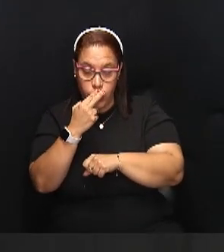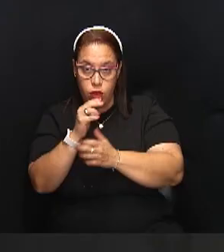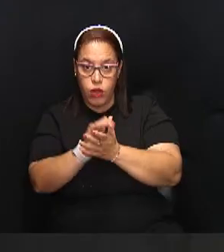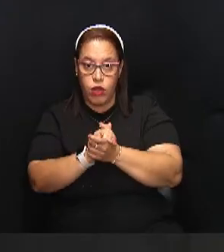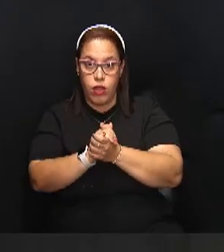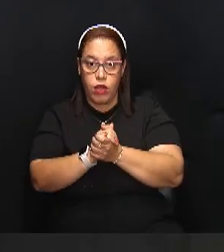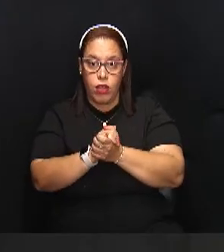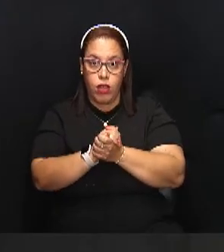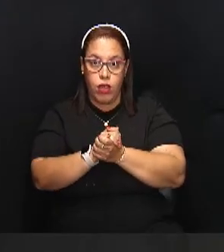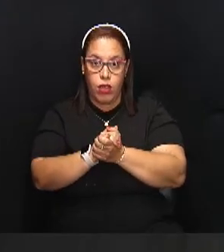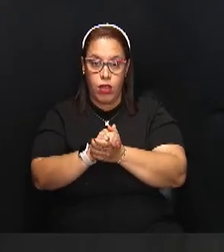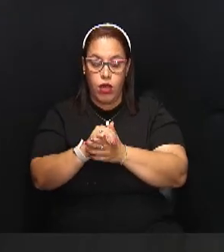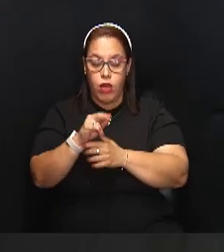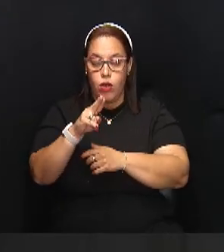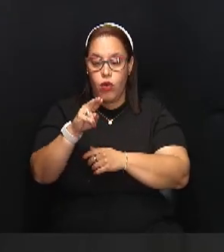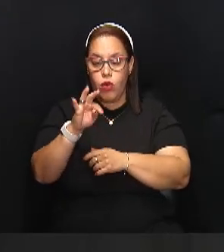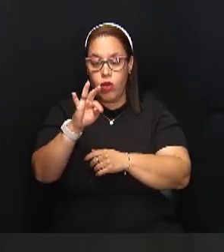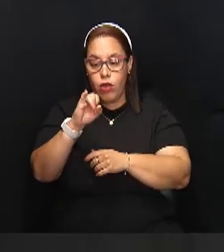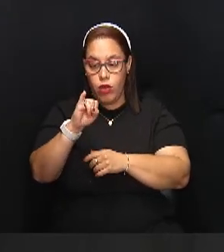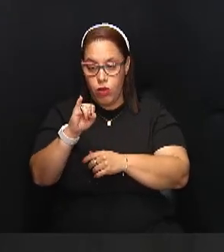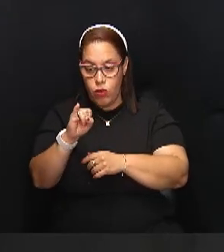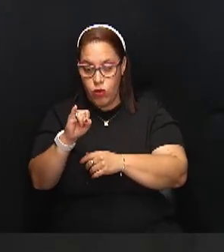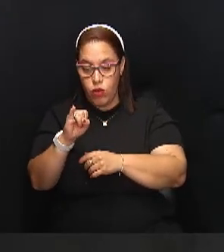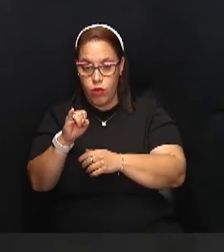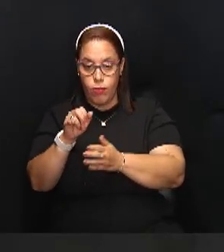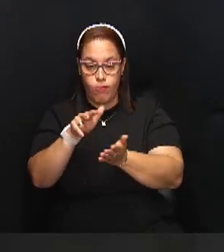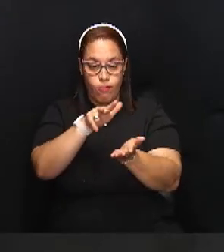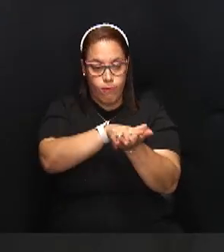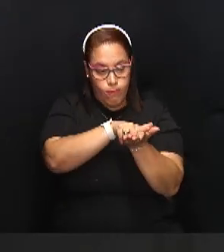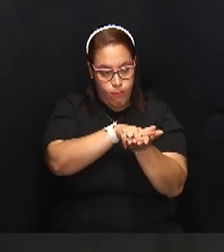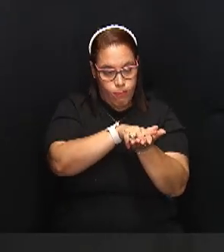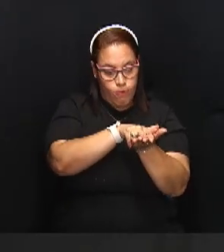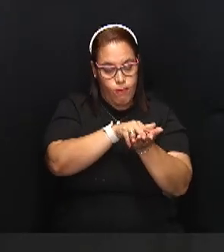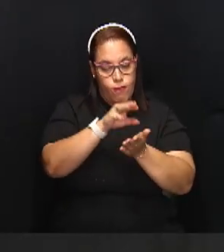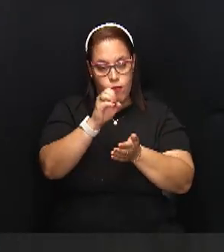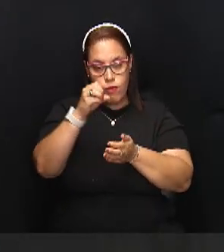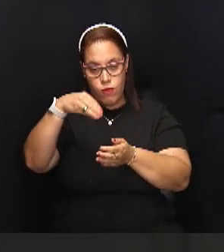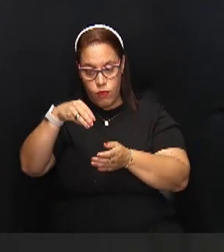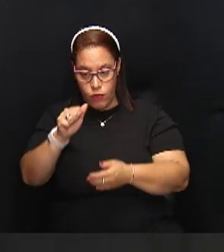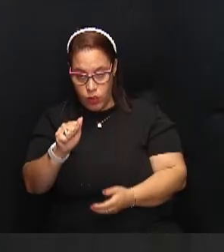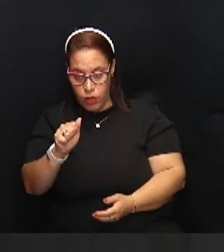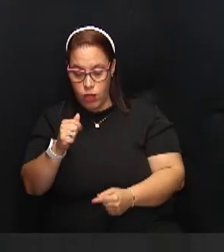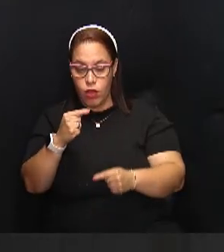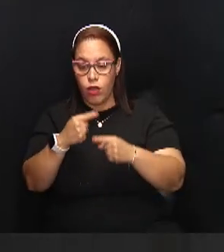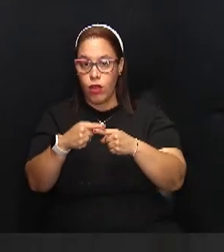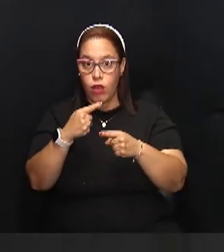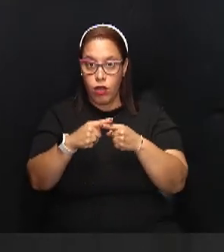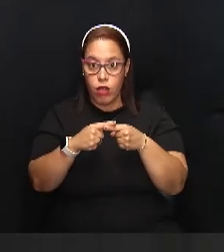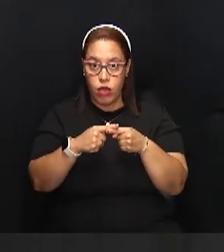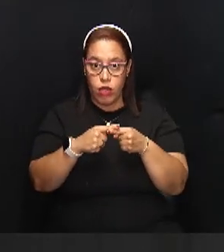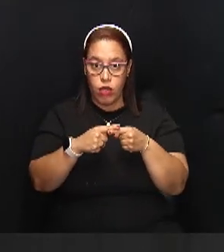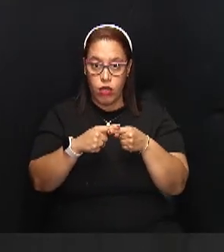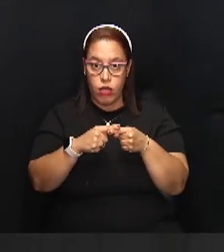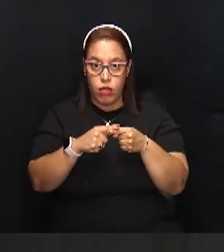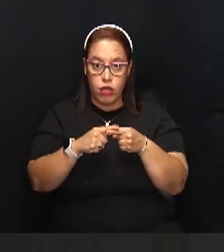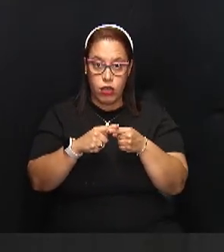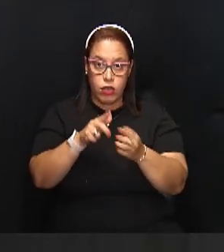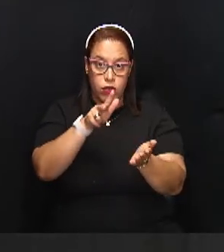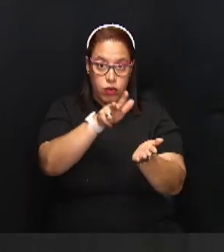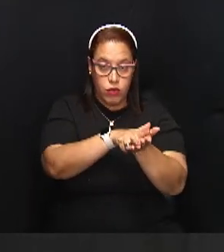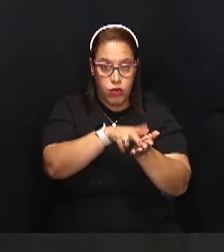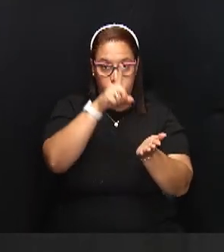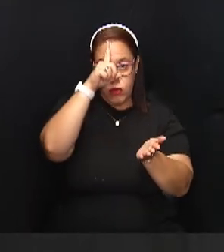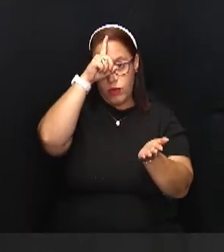pacientes acamados, pacientes que estão inconscientes, paciente que está em coma, né? Porque o tempo de